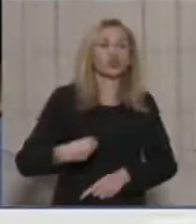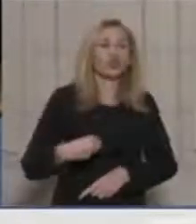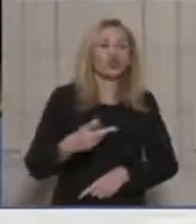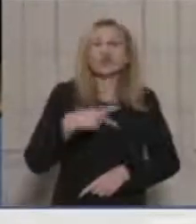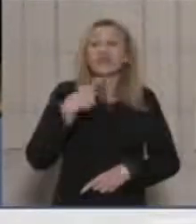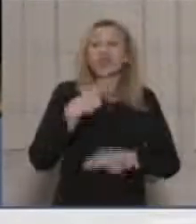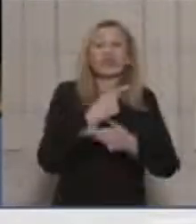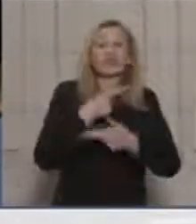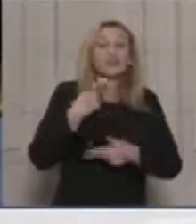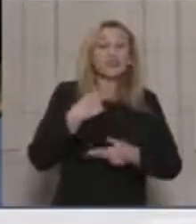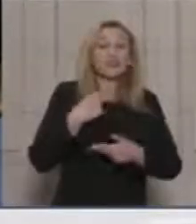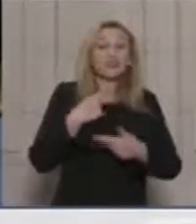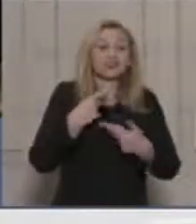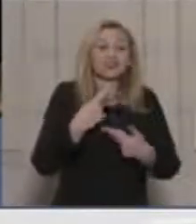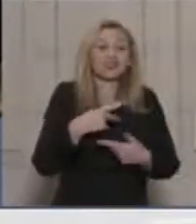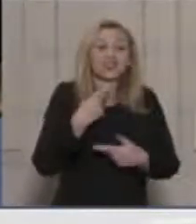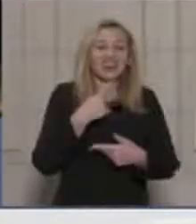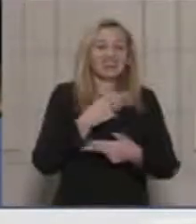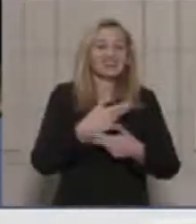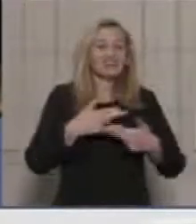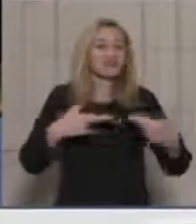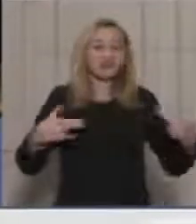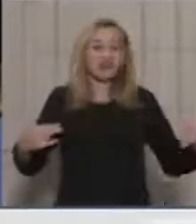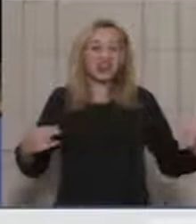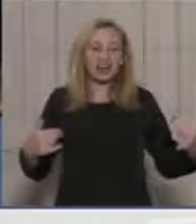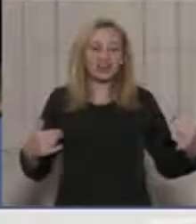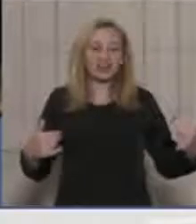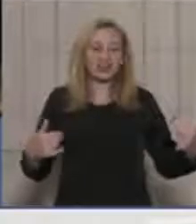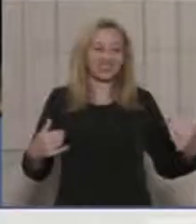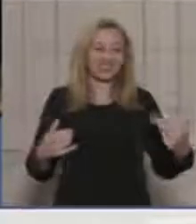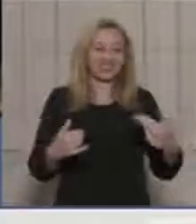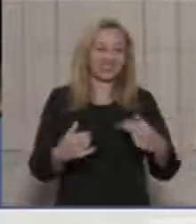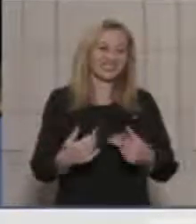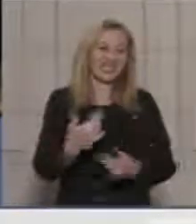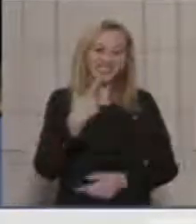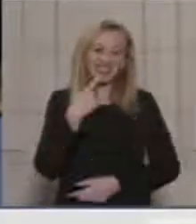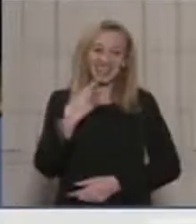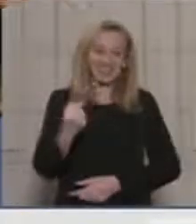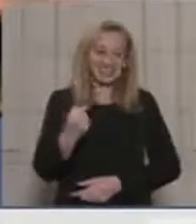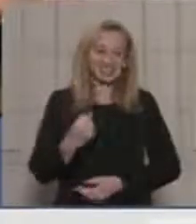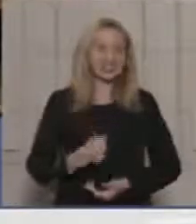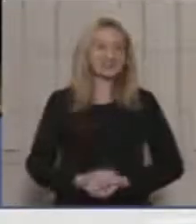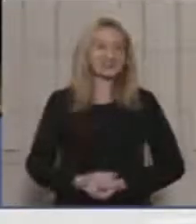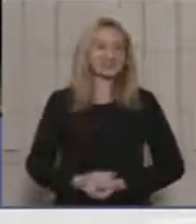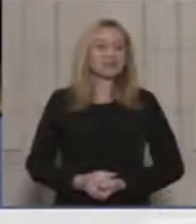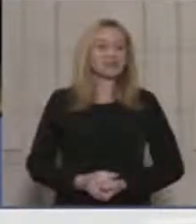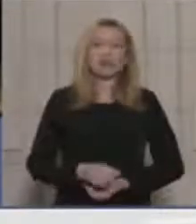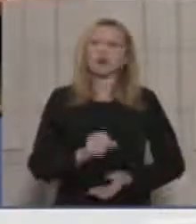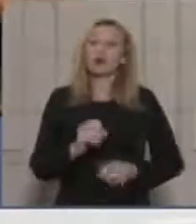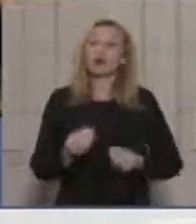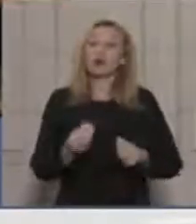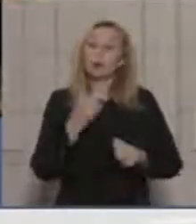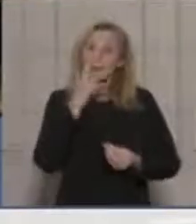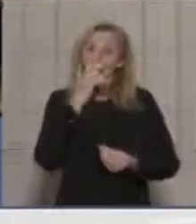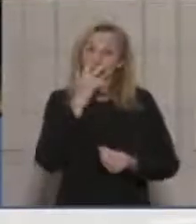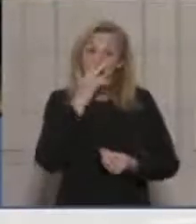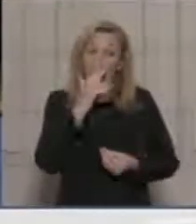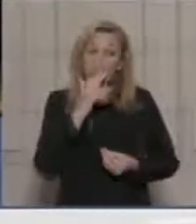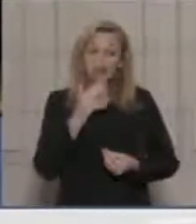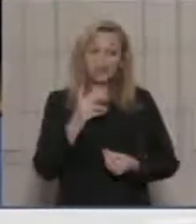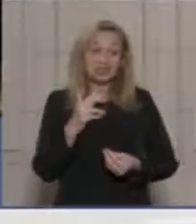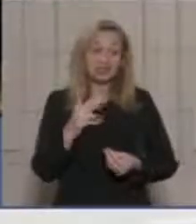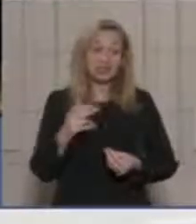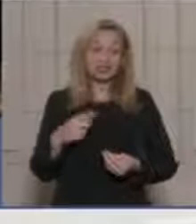muitas línguas. Como dois presidentes sempre não tivessem à sua disposição os